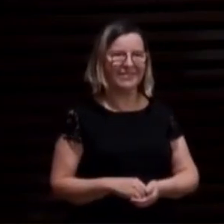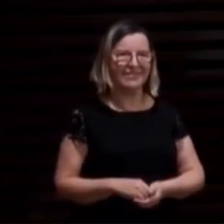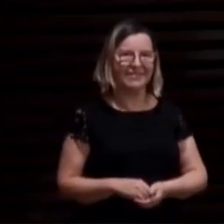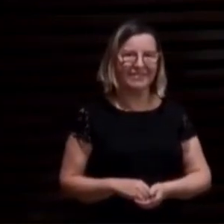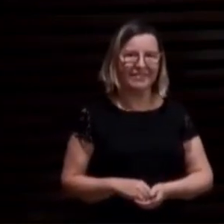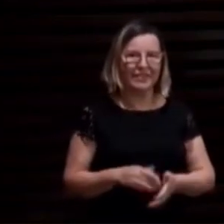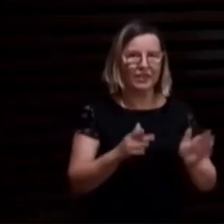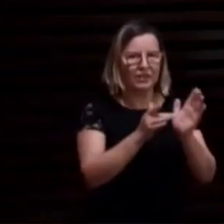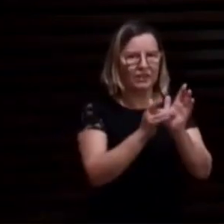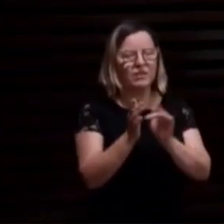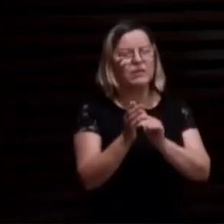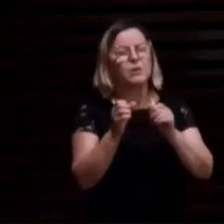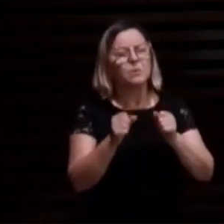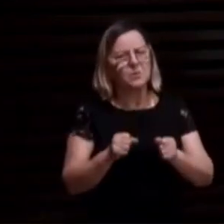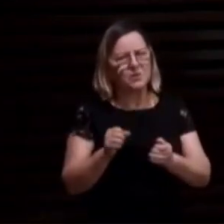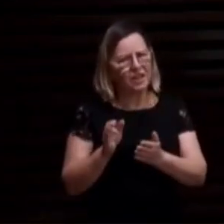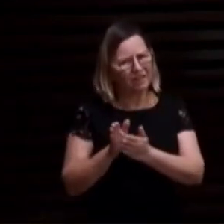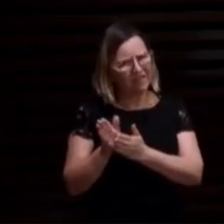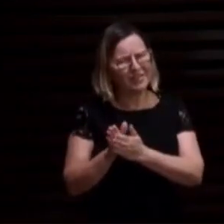ter fugido também, era de noite.